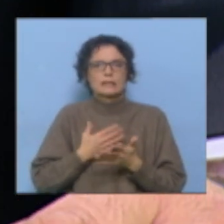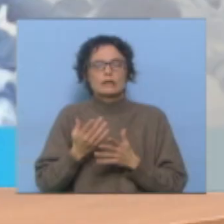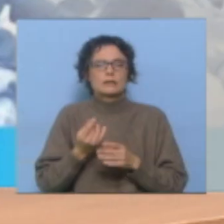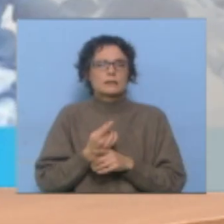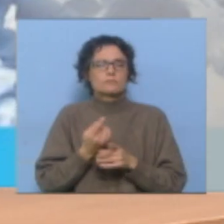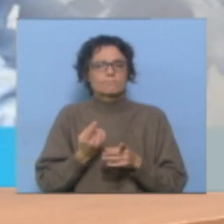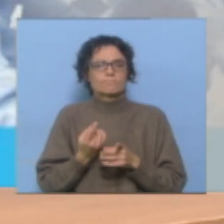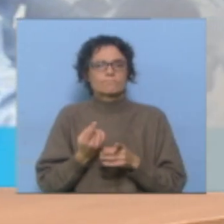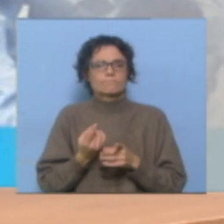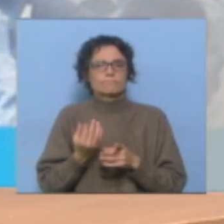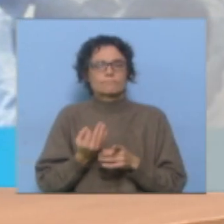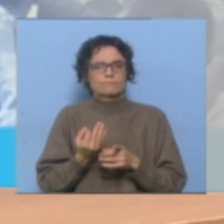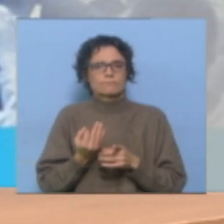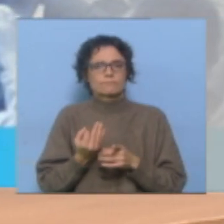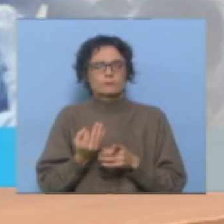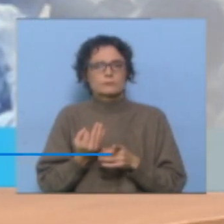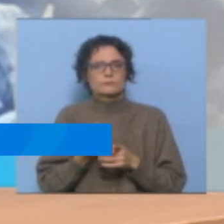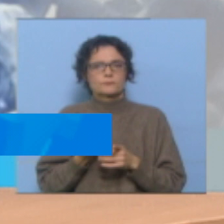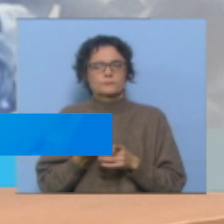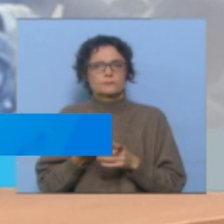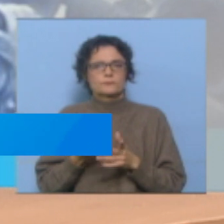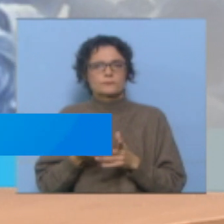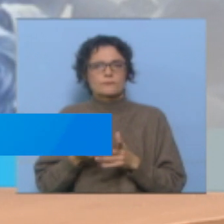porque andei a insistir